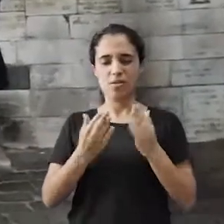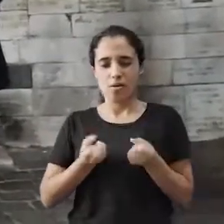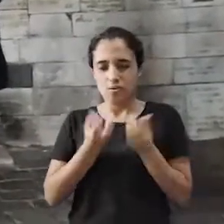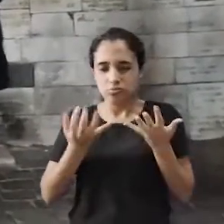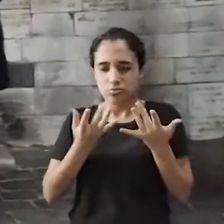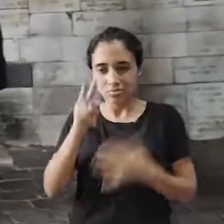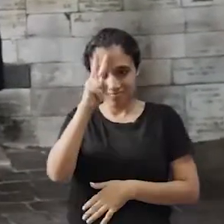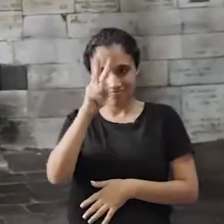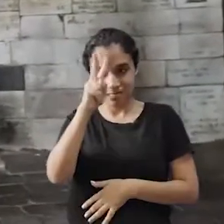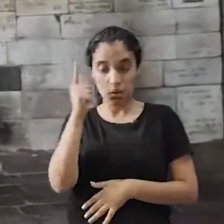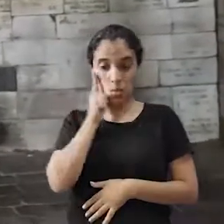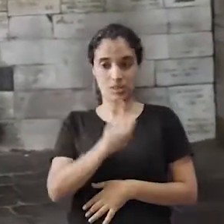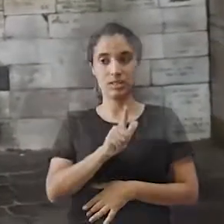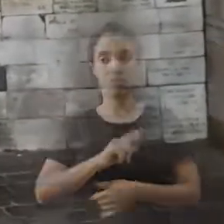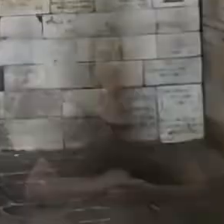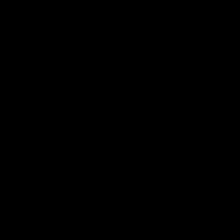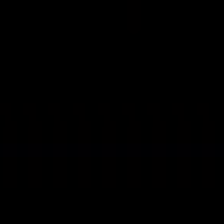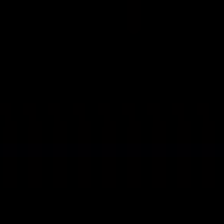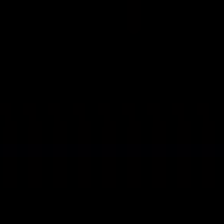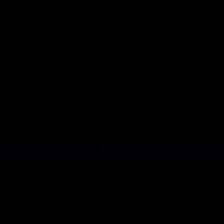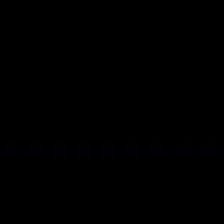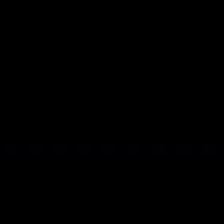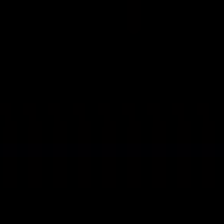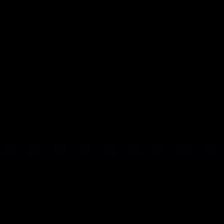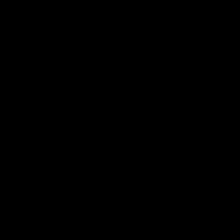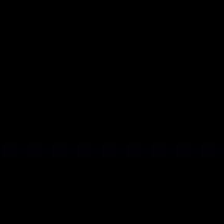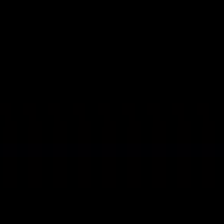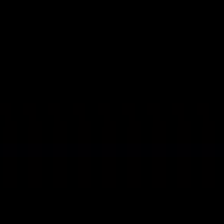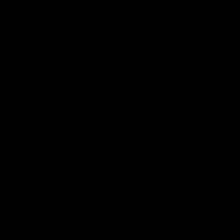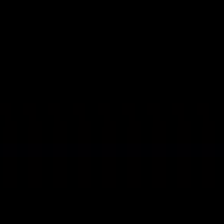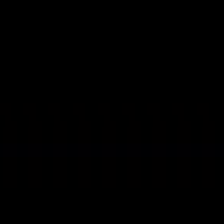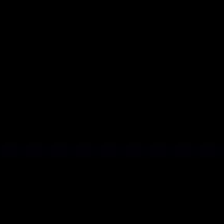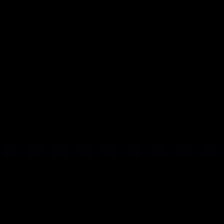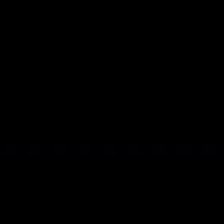resistiu nesse incêndio.